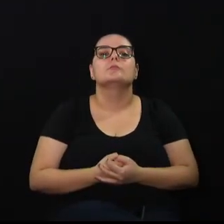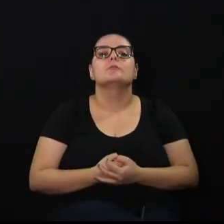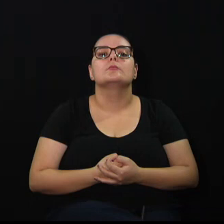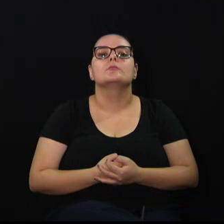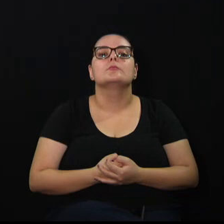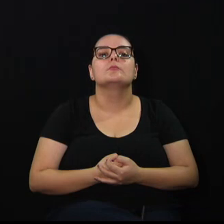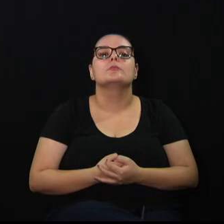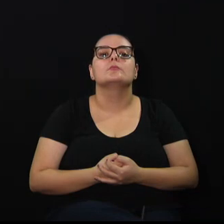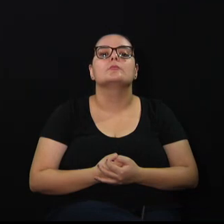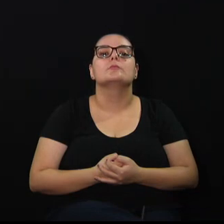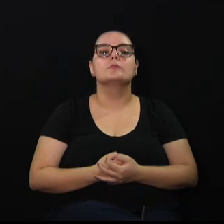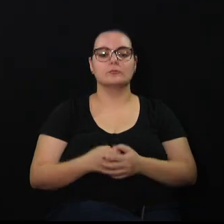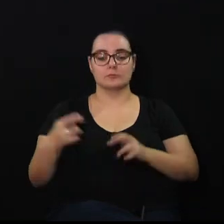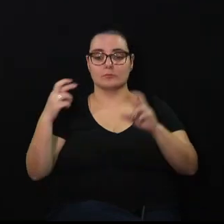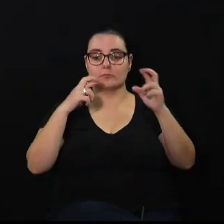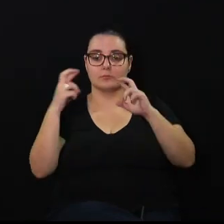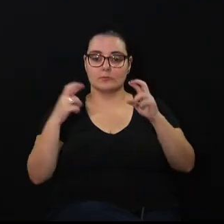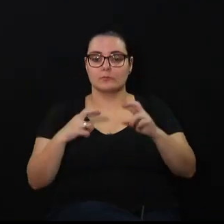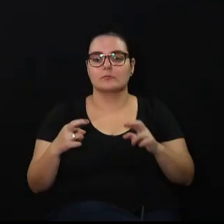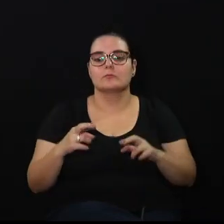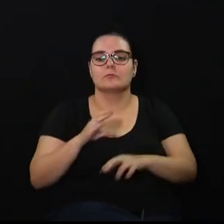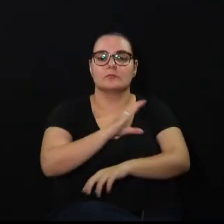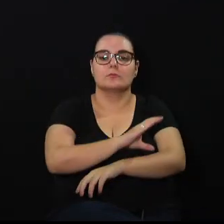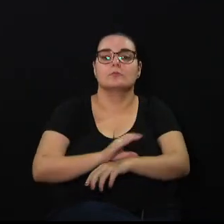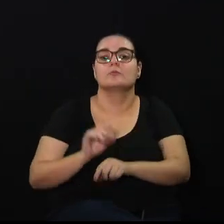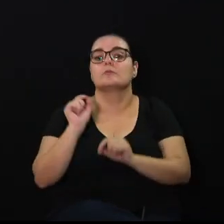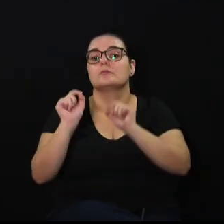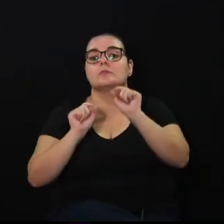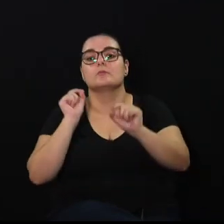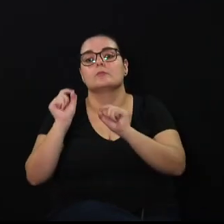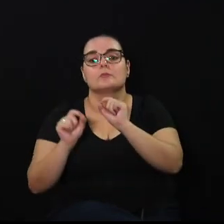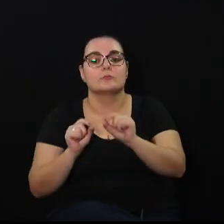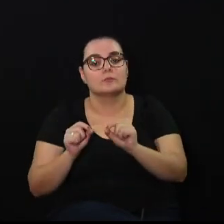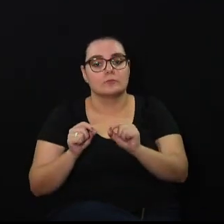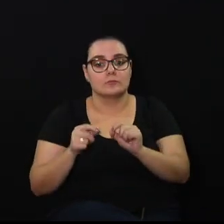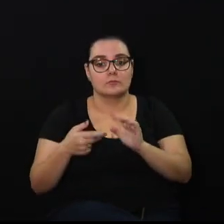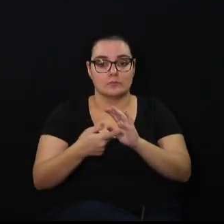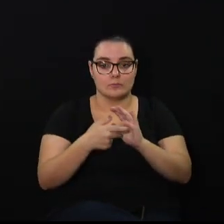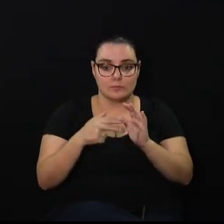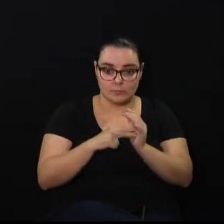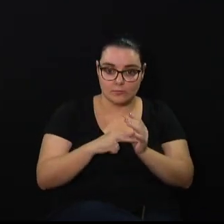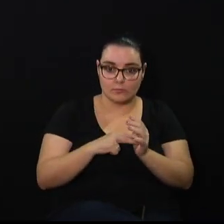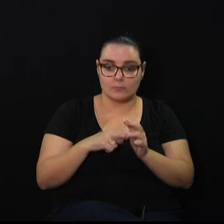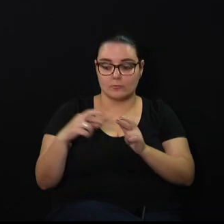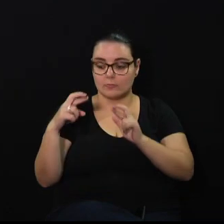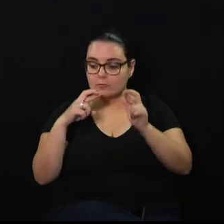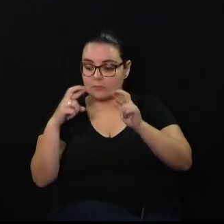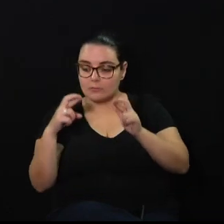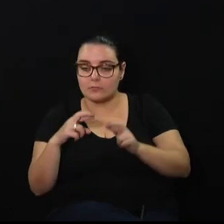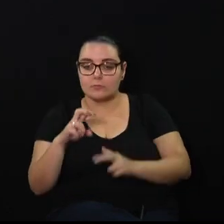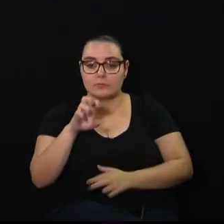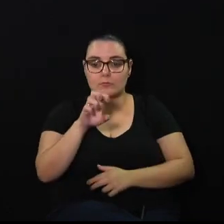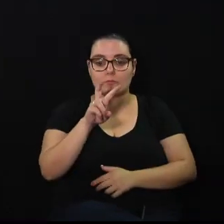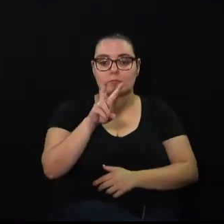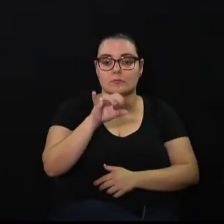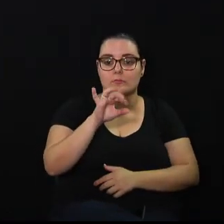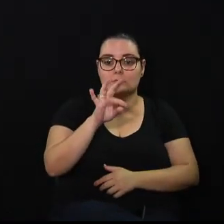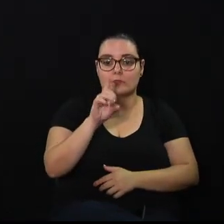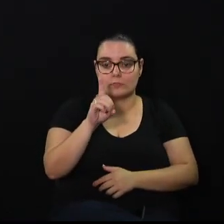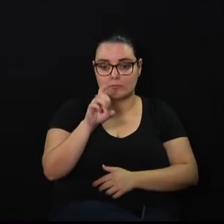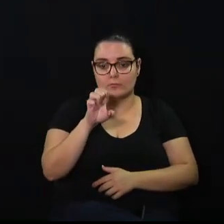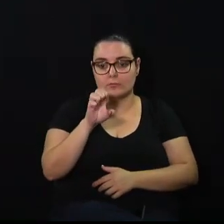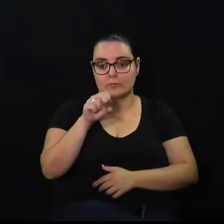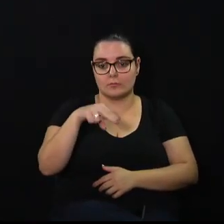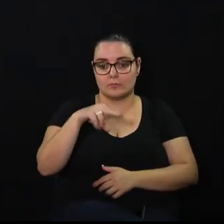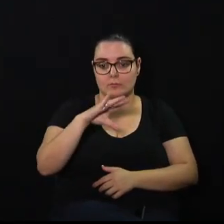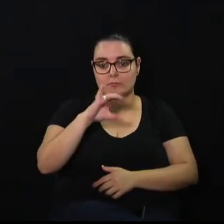da análise do comportamento então a gente trouxe aqui o que significa uma prática baseada em evidência e o que as nossas pesquisas vêm mostrando que